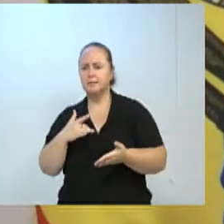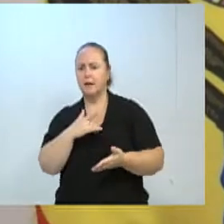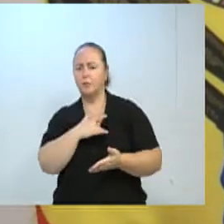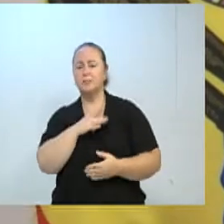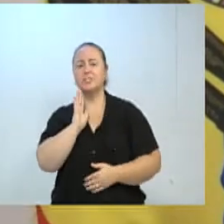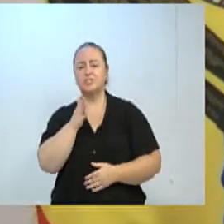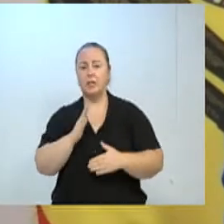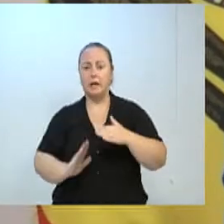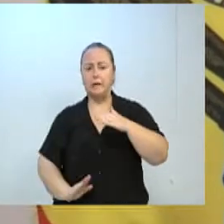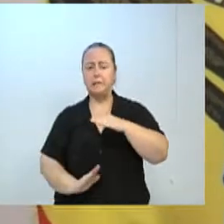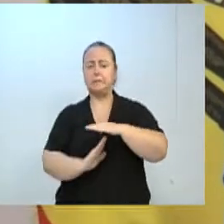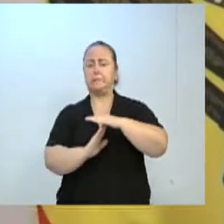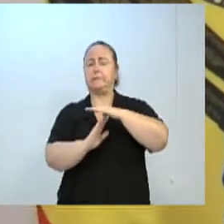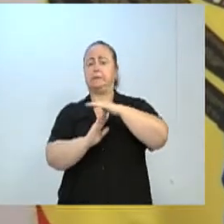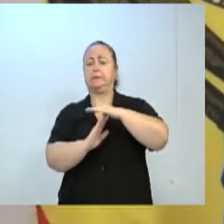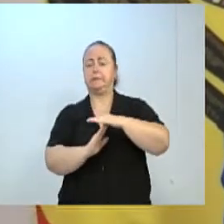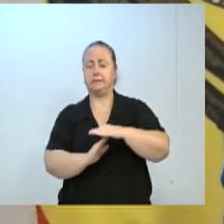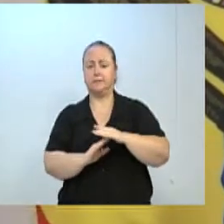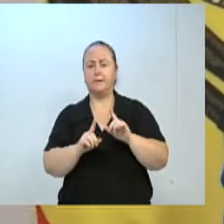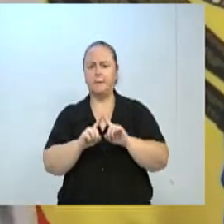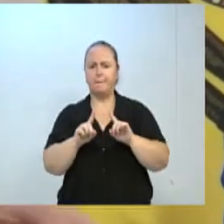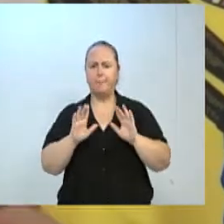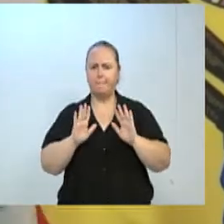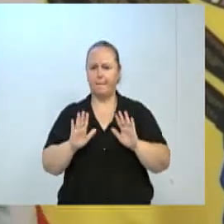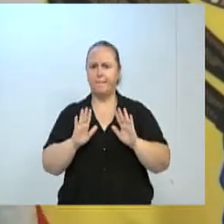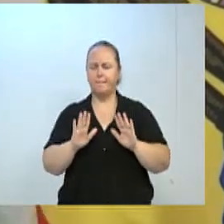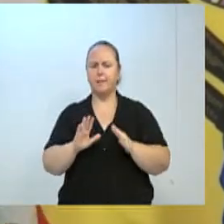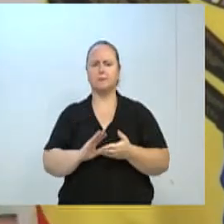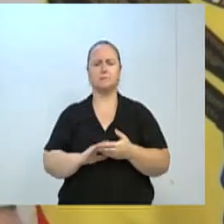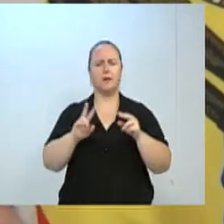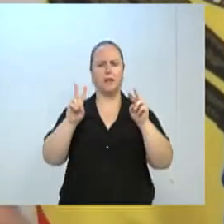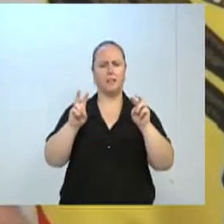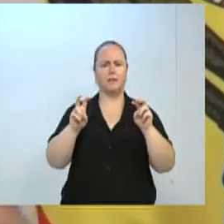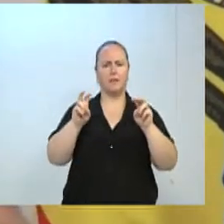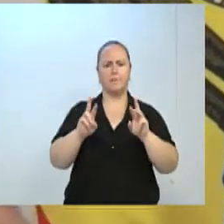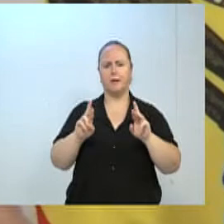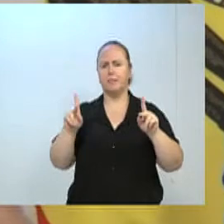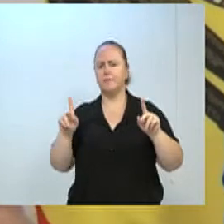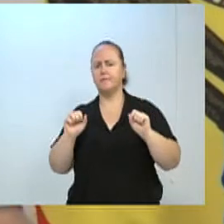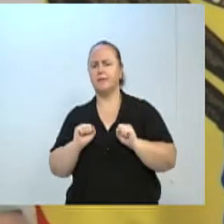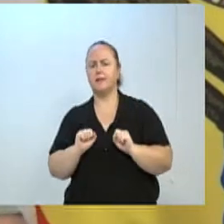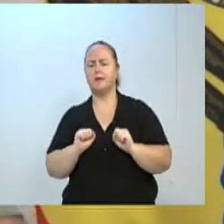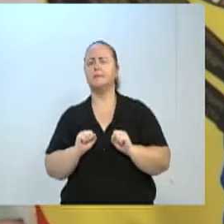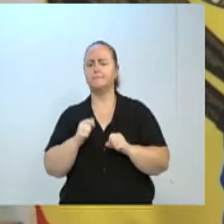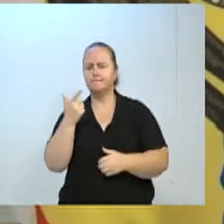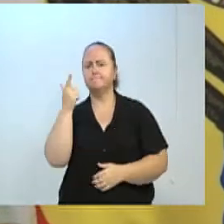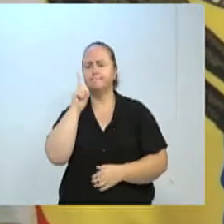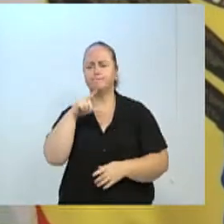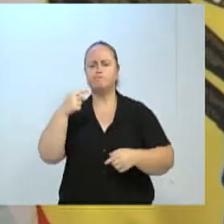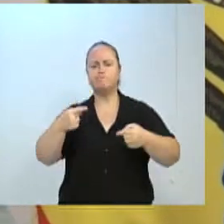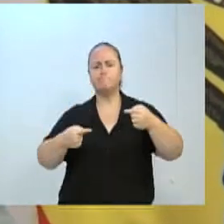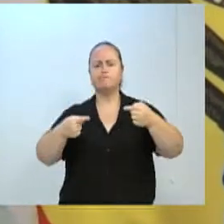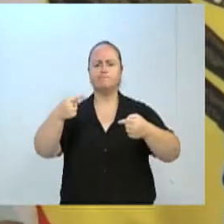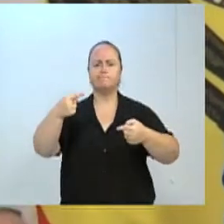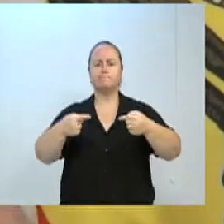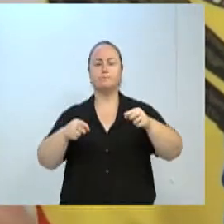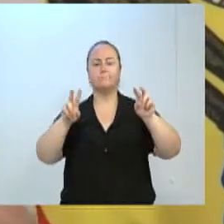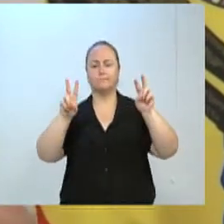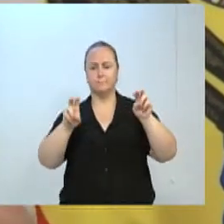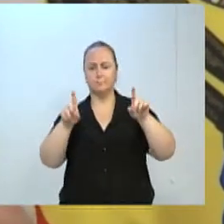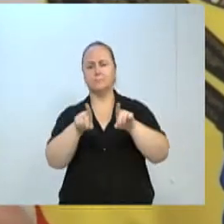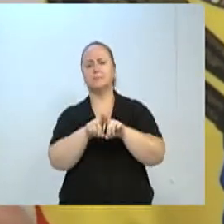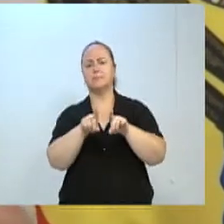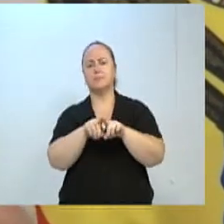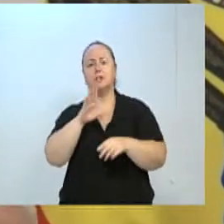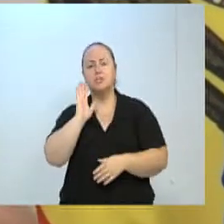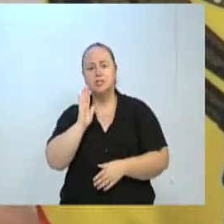gente, numa reunião assim, com o assunto ali era outro, mas discutimos um assunto que também foi discutido